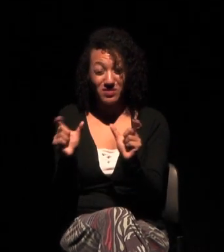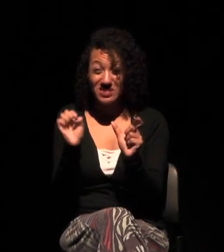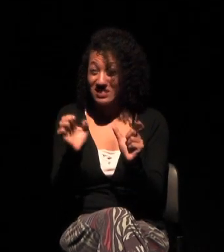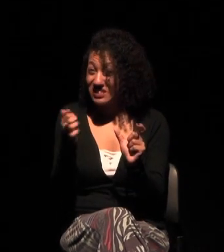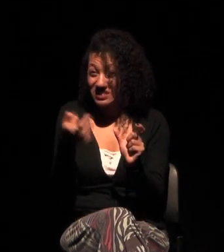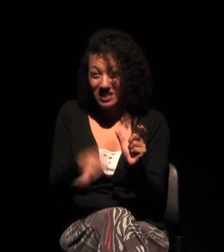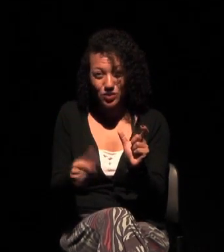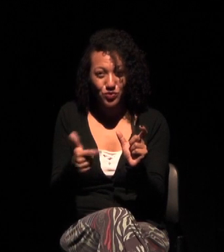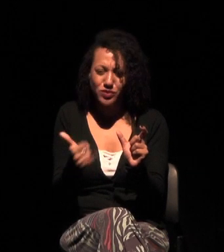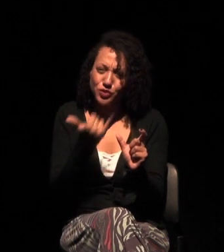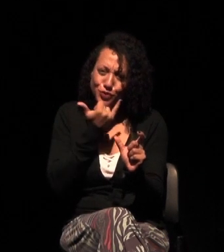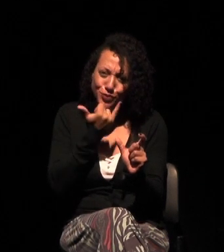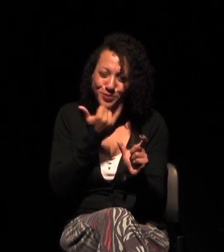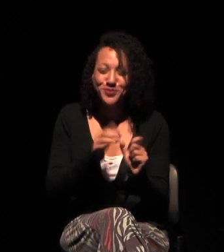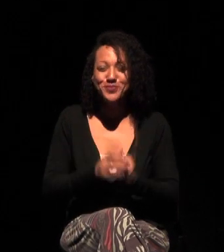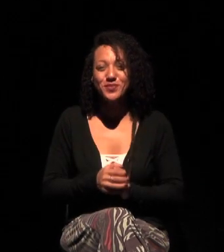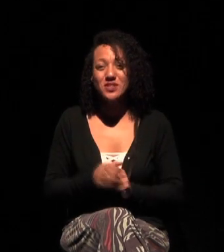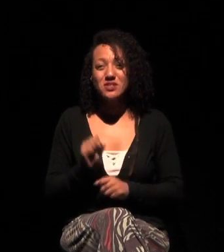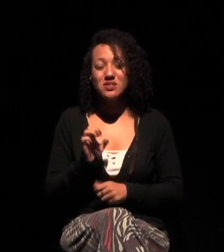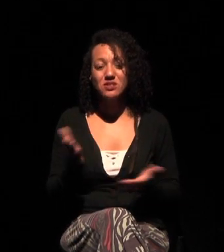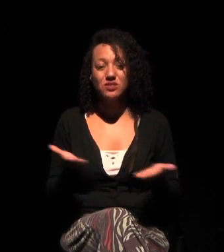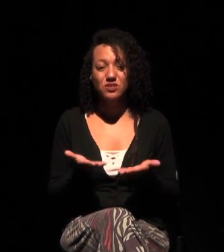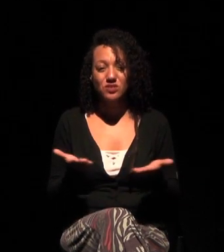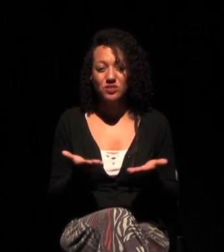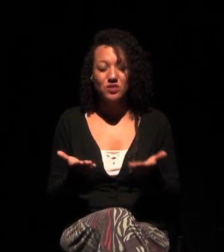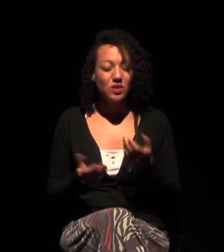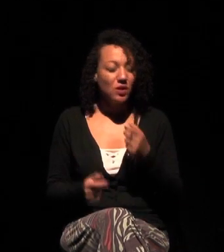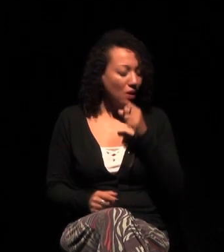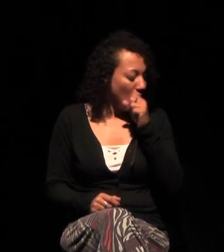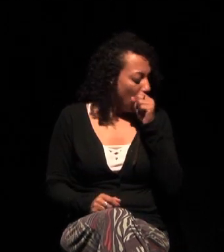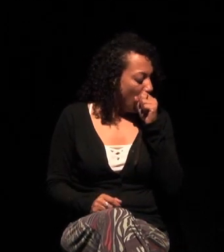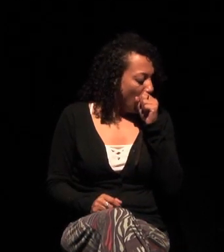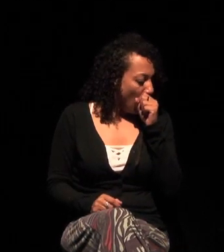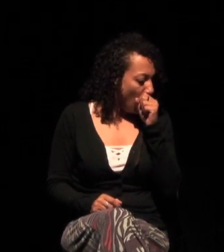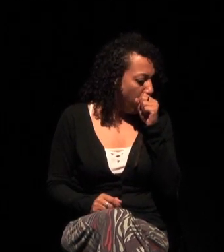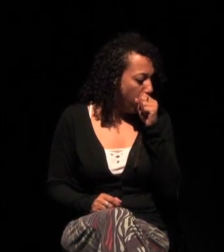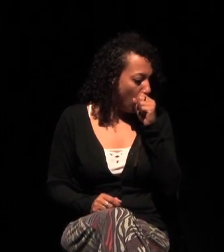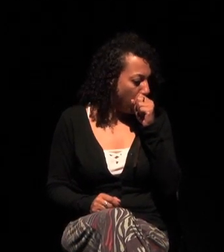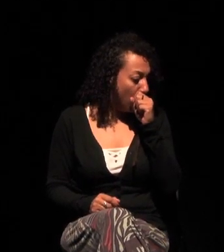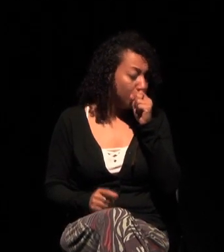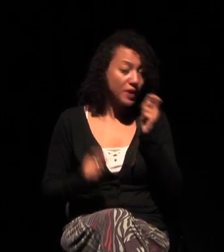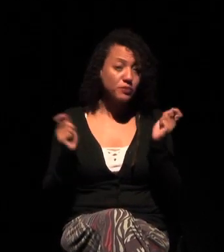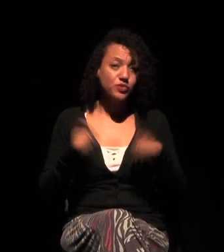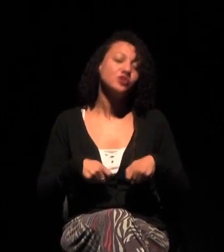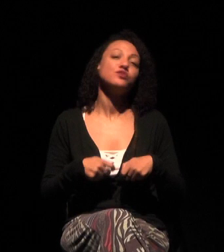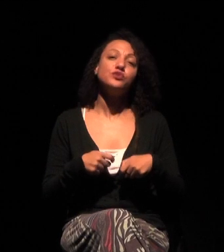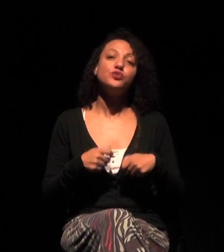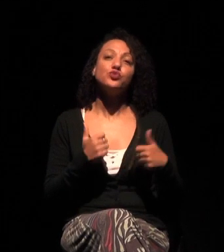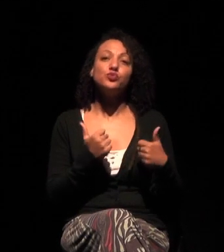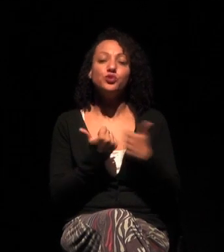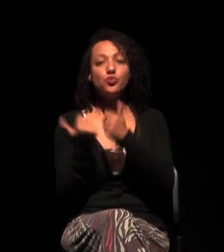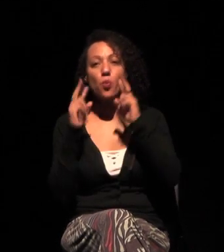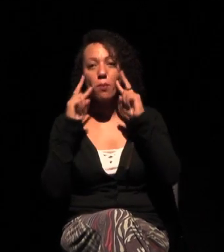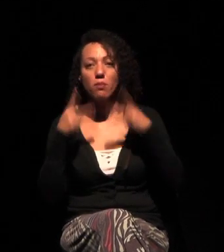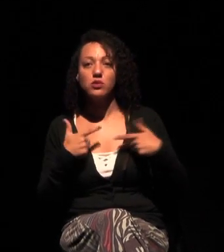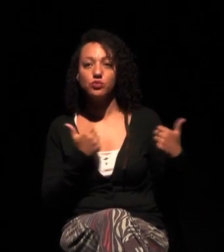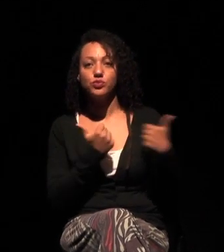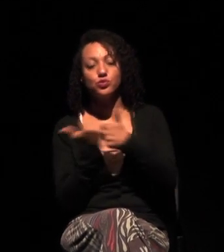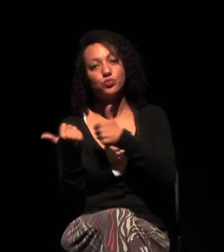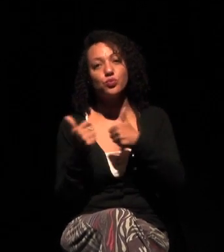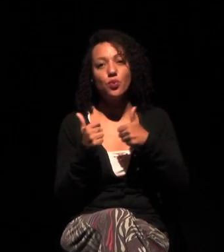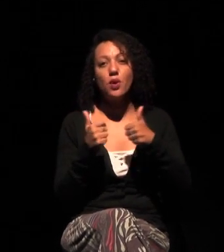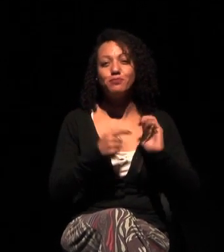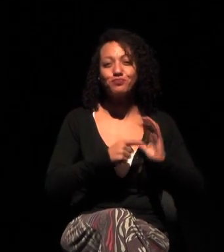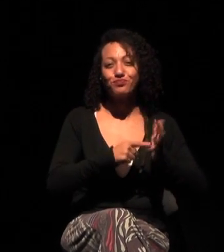se hoje fosse aplicada hoje já seria possível substituir estes empregos puro vou dizer